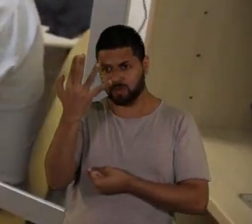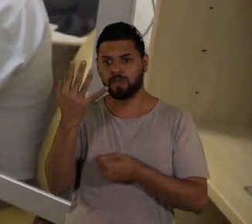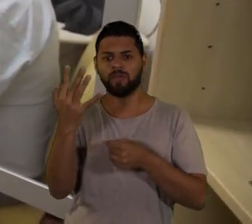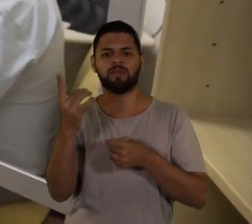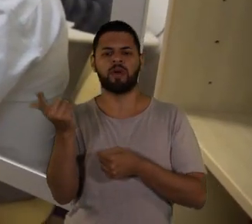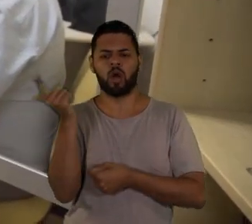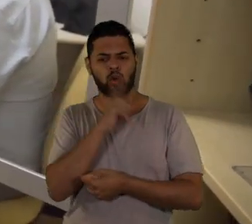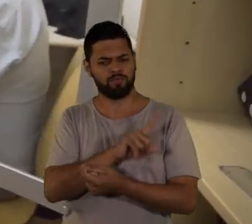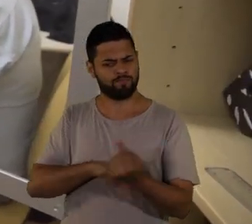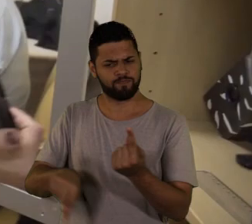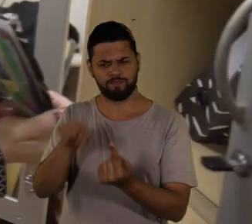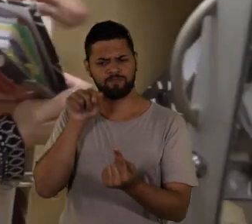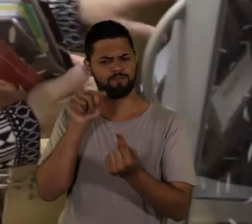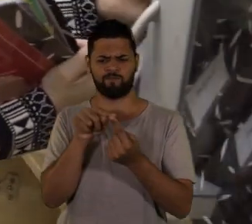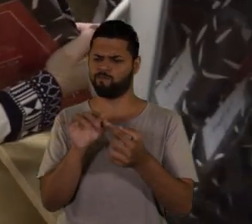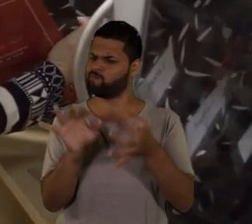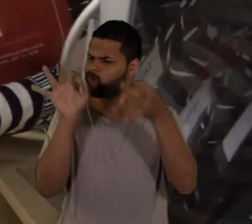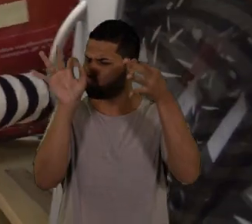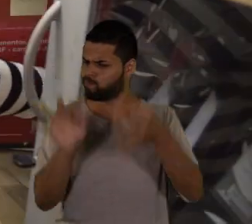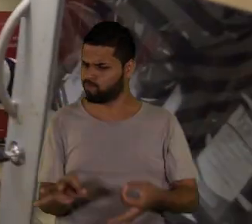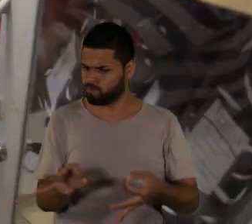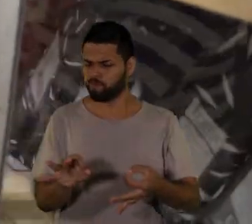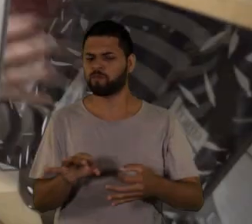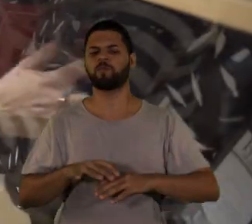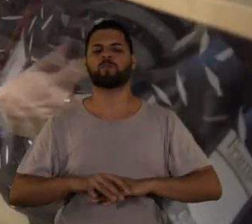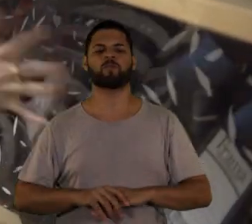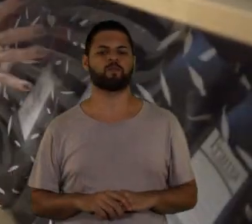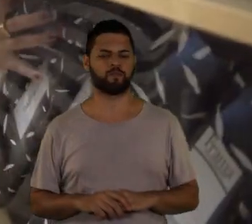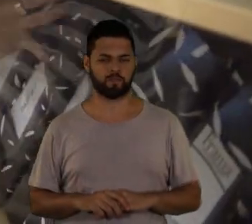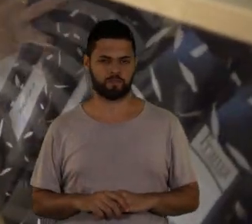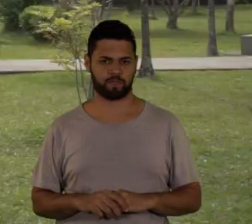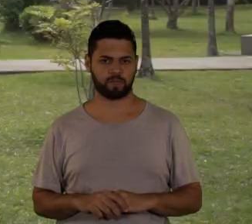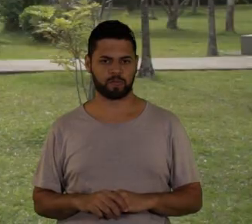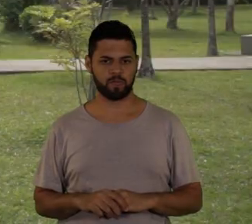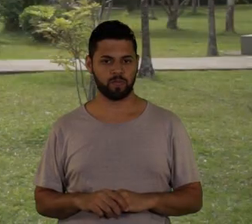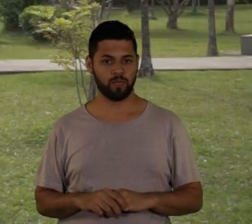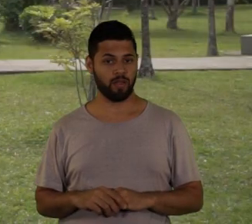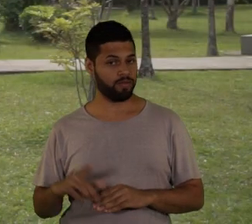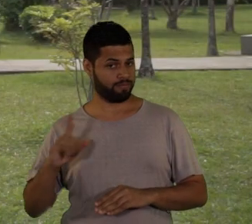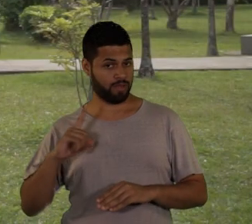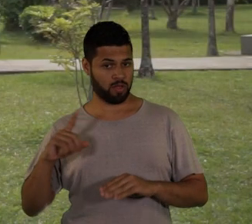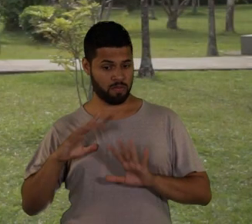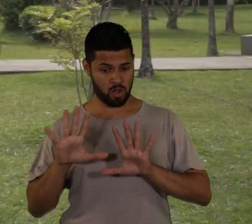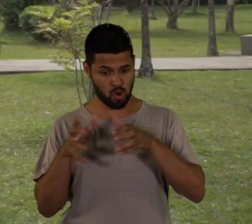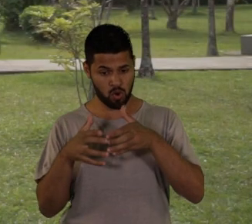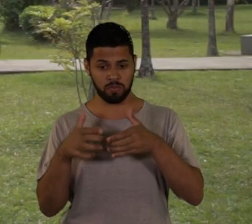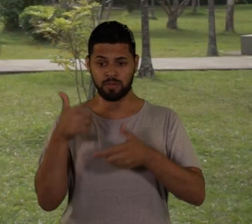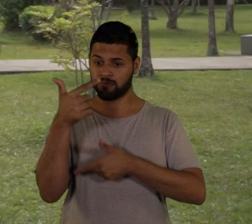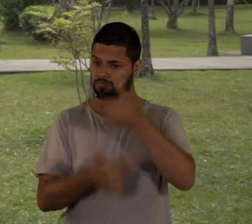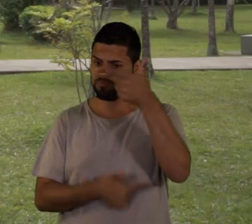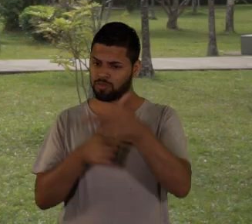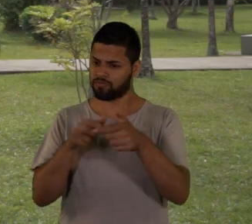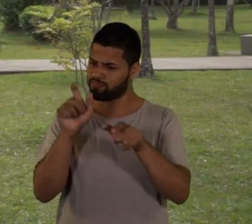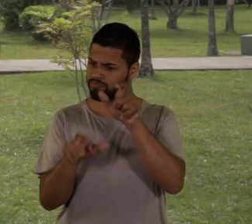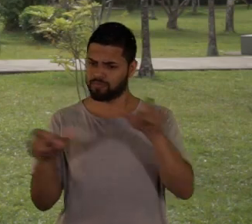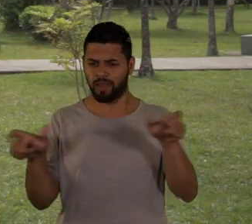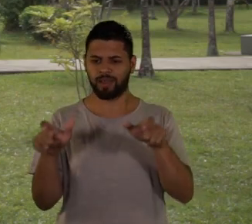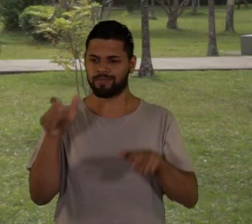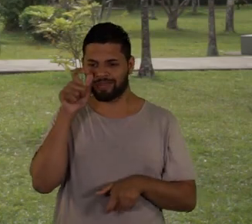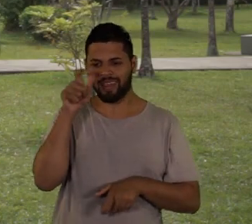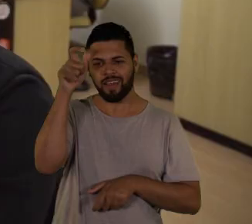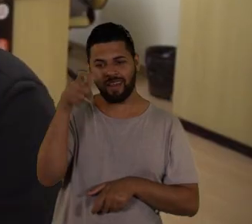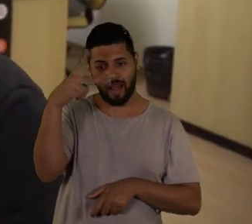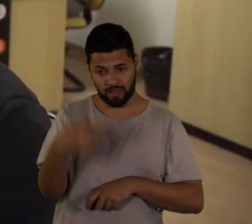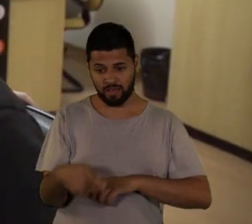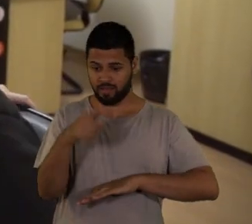para atingir ao máximo, né, do que a gente pode oferecer. A gente tem uma equipe de trabalho muito interessante. Ainda que aqui